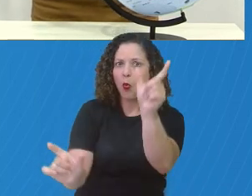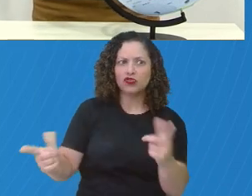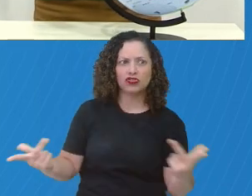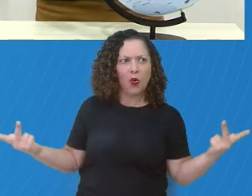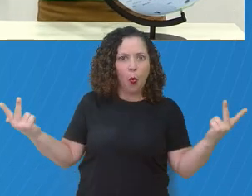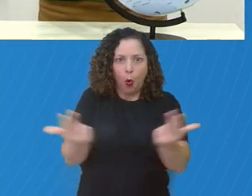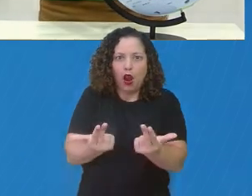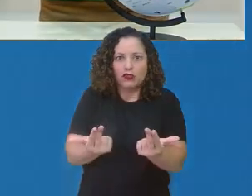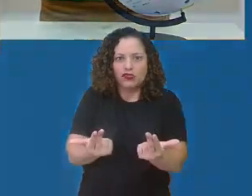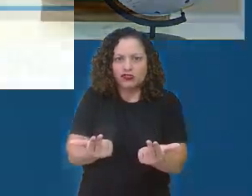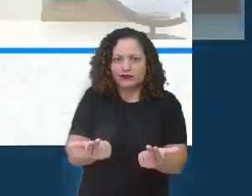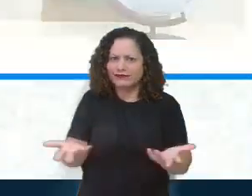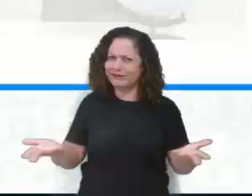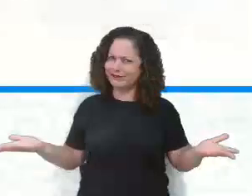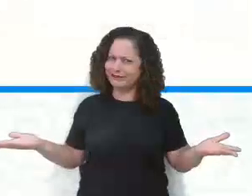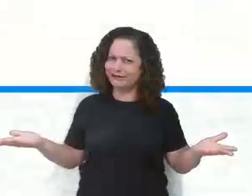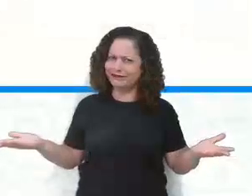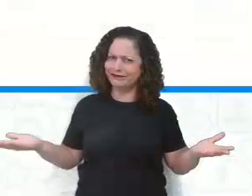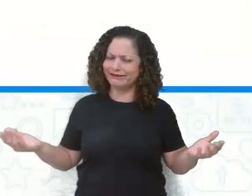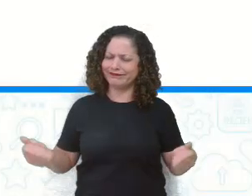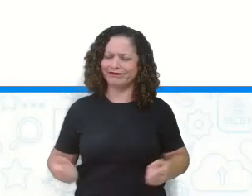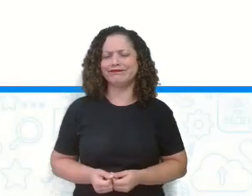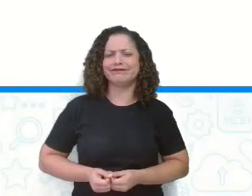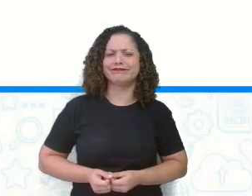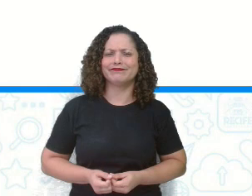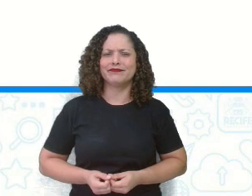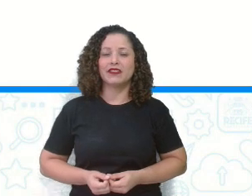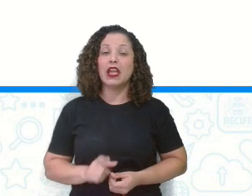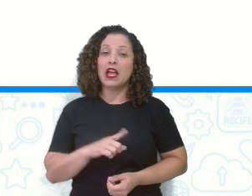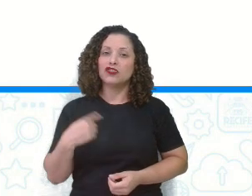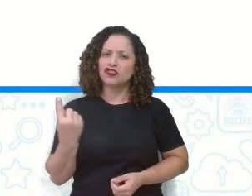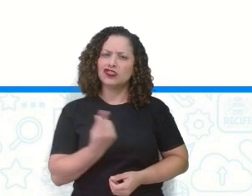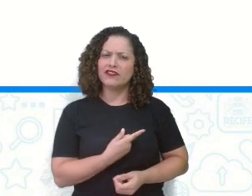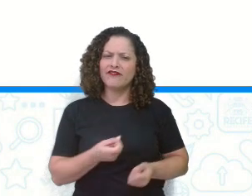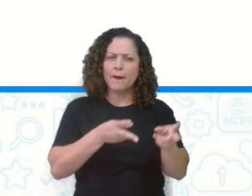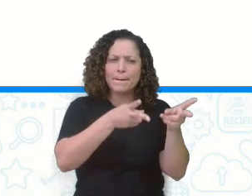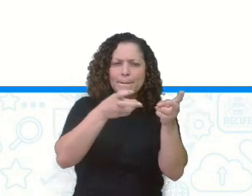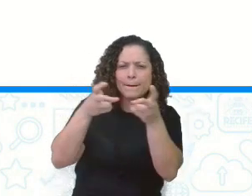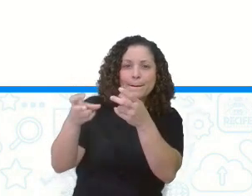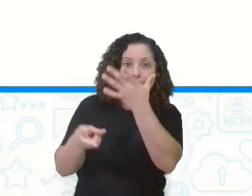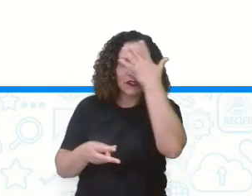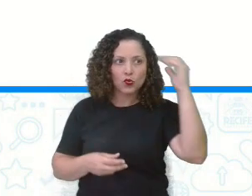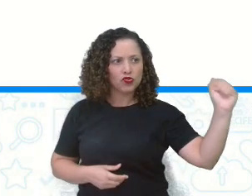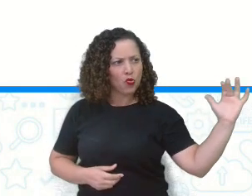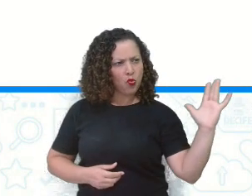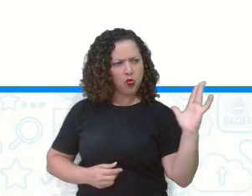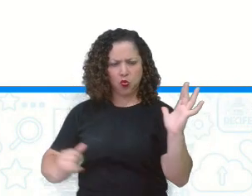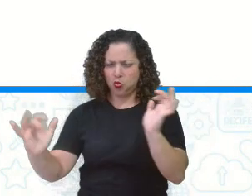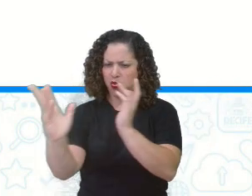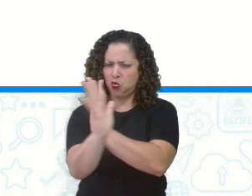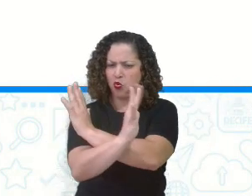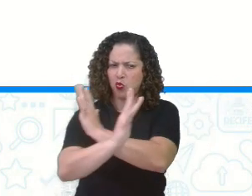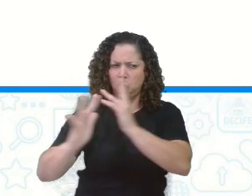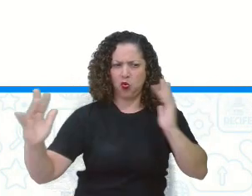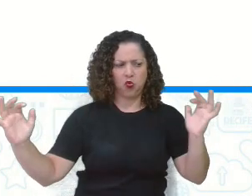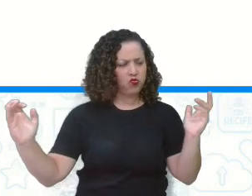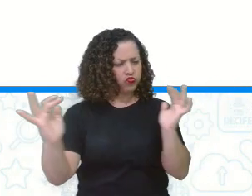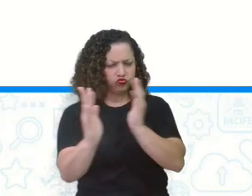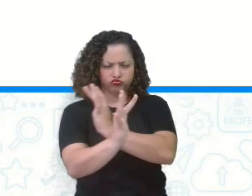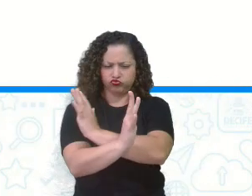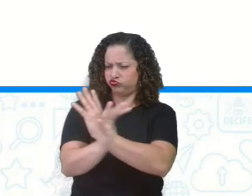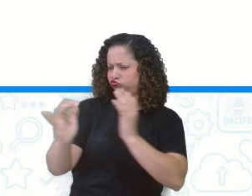fossem iguais, não é? Quando a gente olha assim, uma multidão de pessoas caminhando e a gente